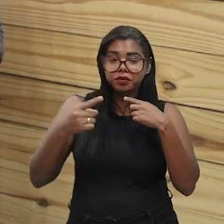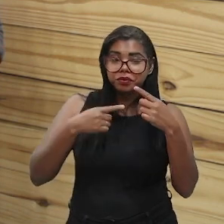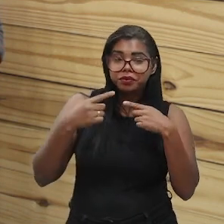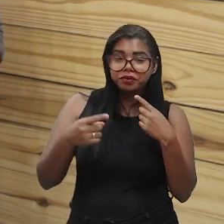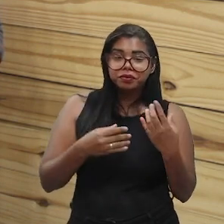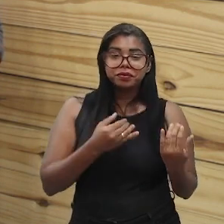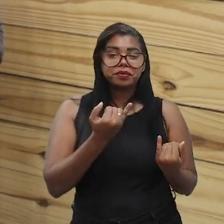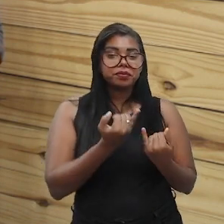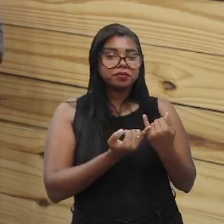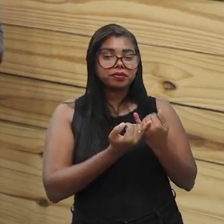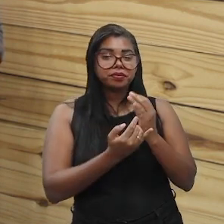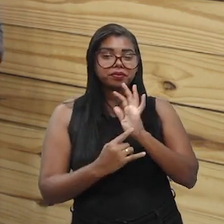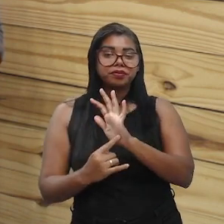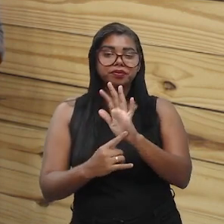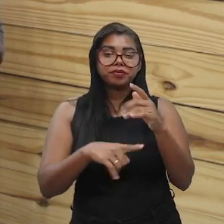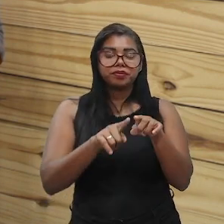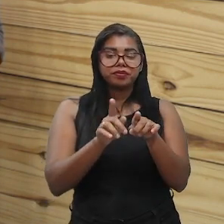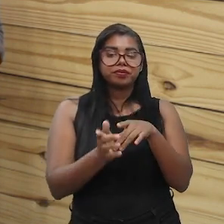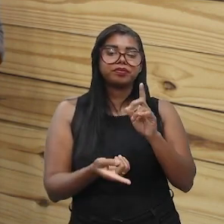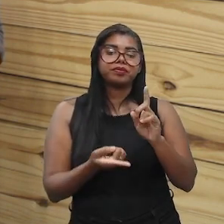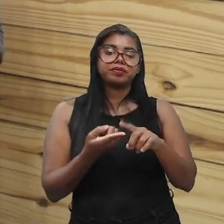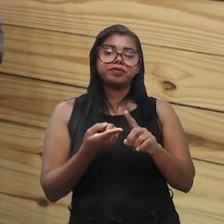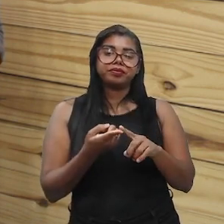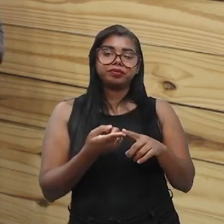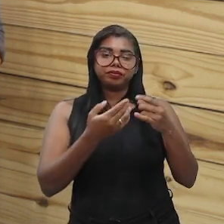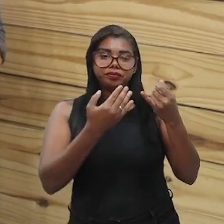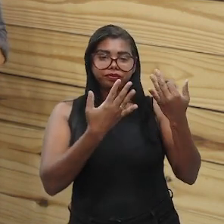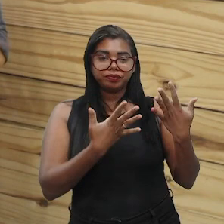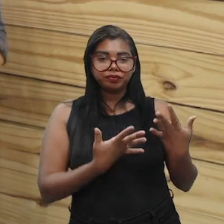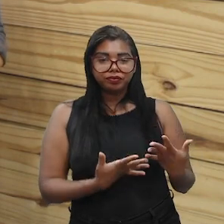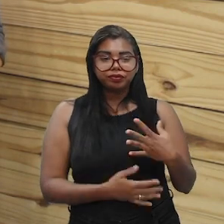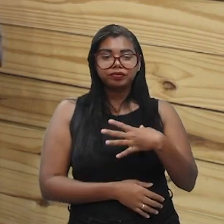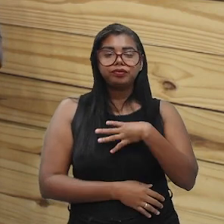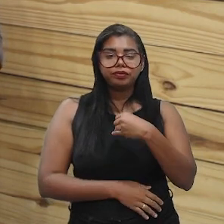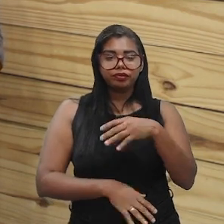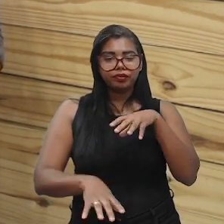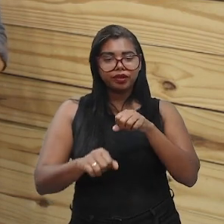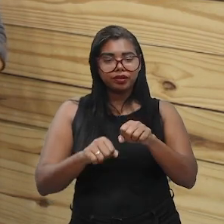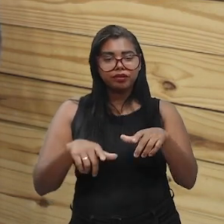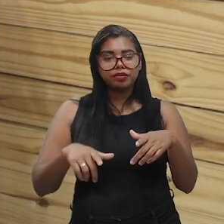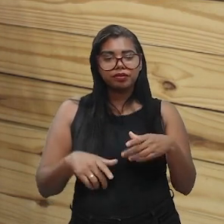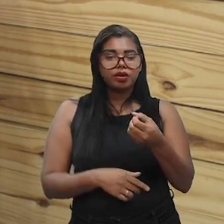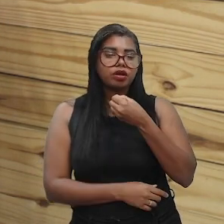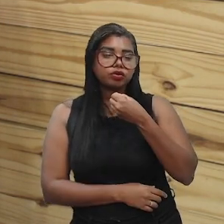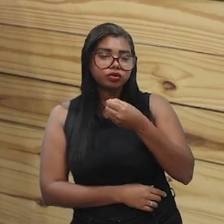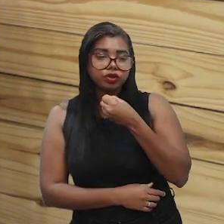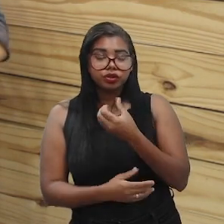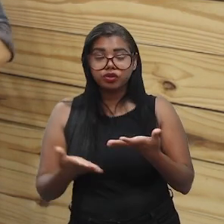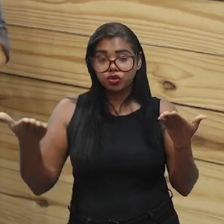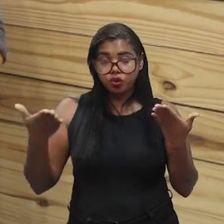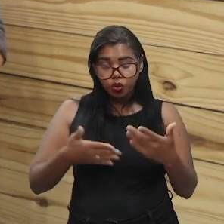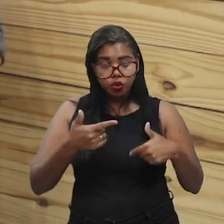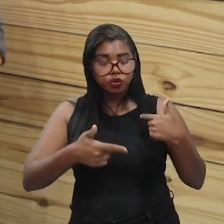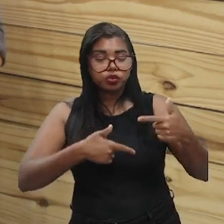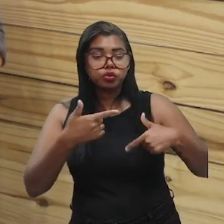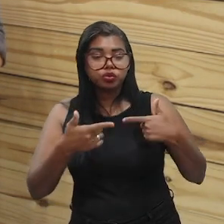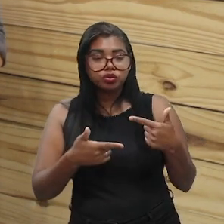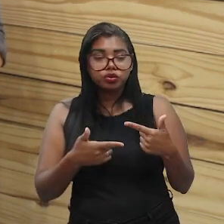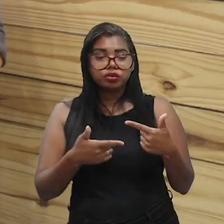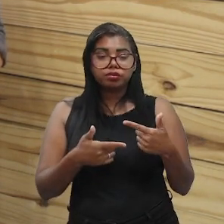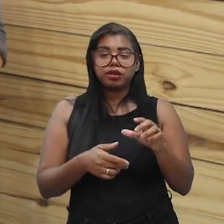parecido e bem pertinente a isso. Ele estava comentando que o filho dele se formou, é jornalista, tem uns trabalhos de